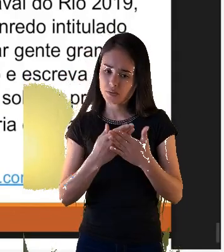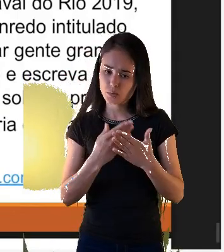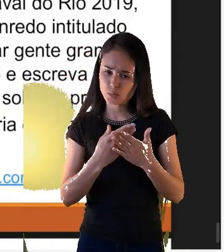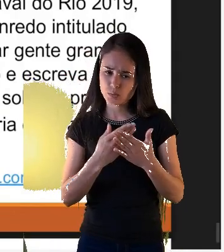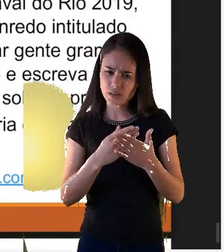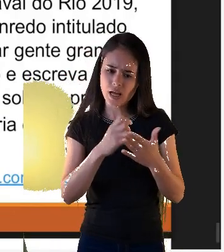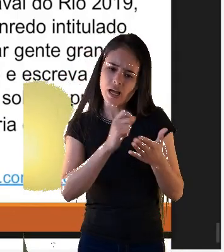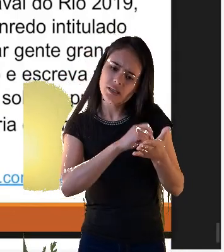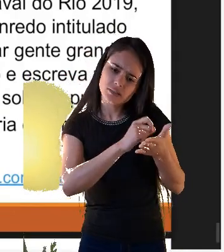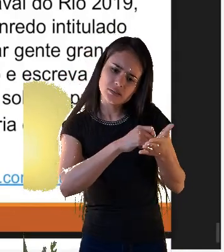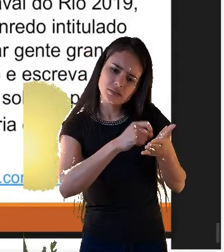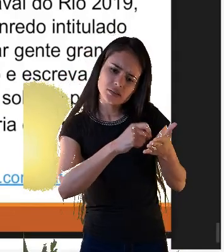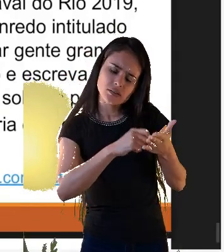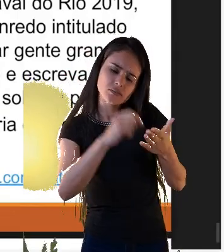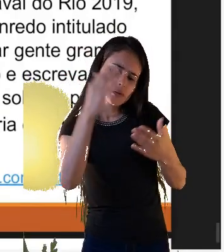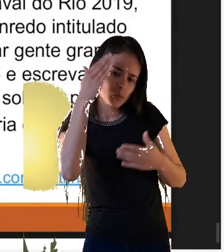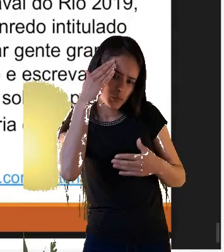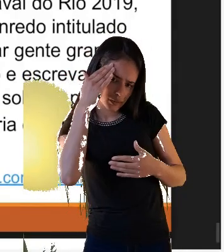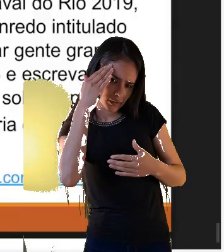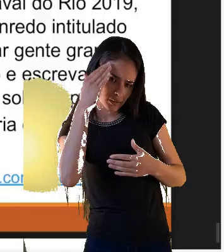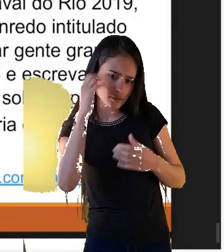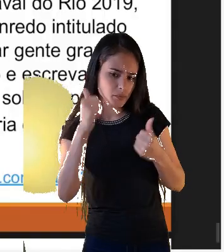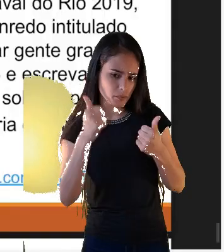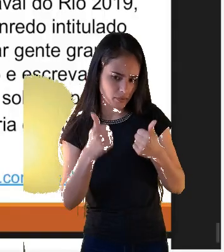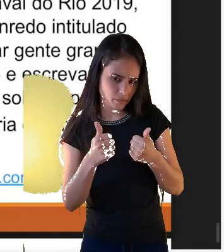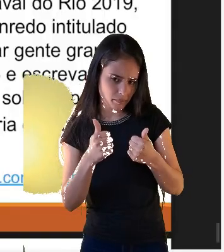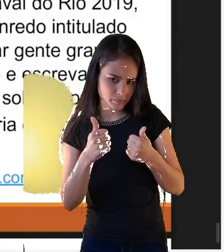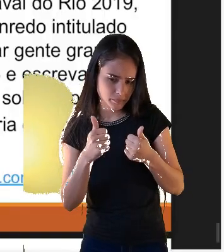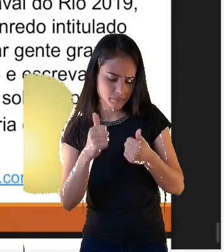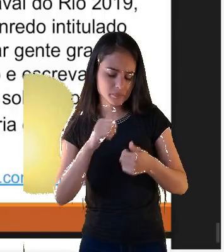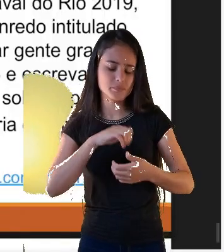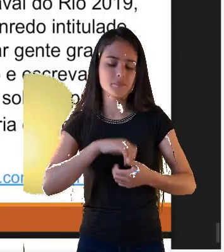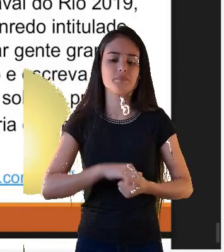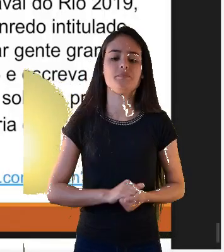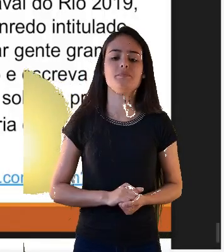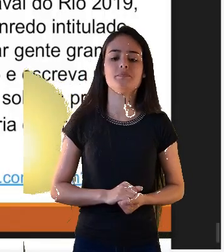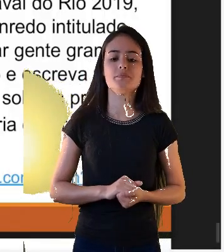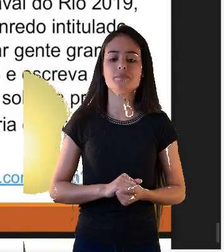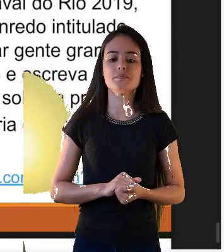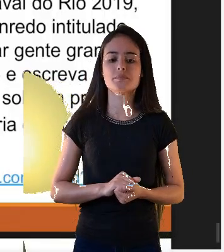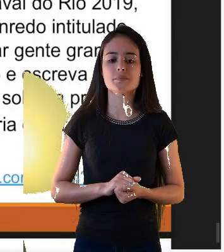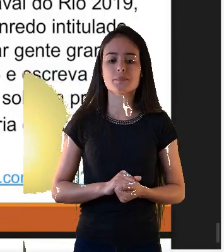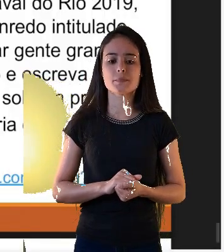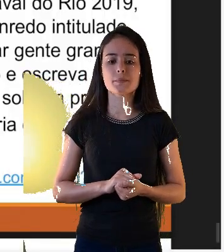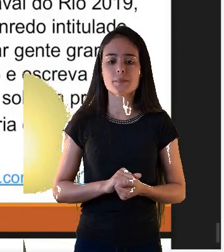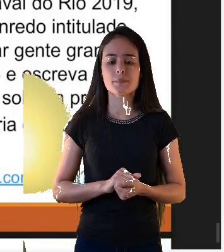colocando no decorrer da aula, né? Mas gostaria de agradecer, né,